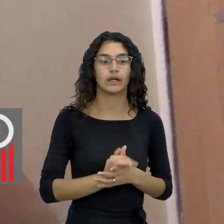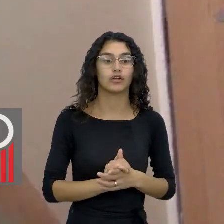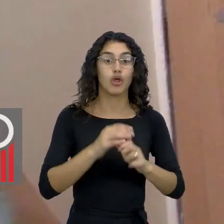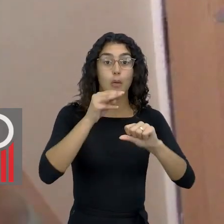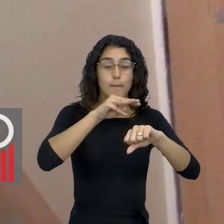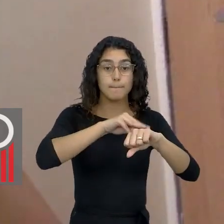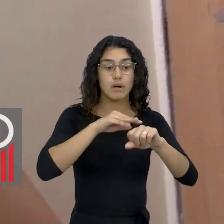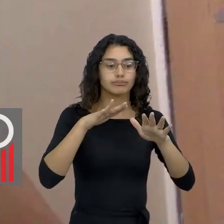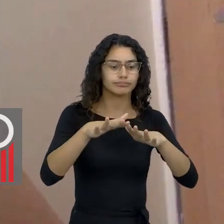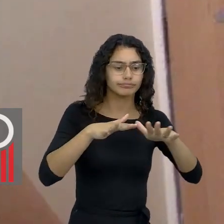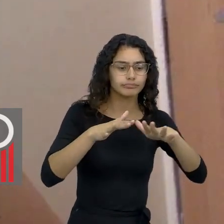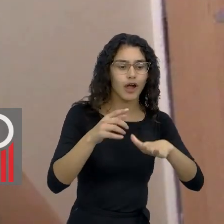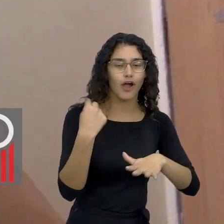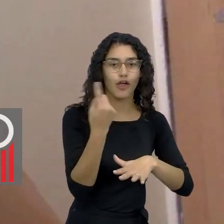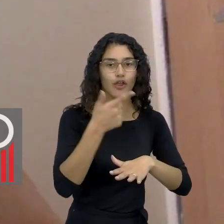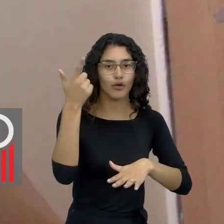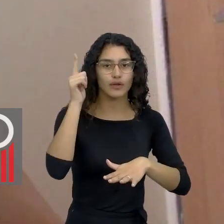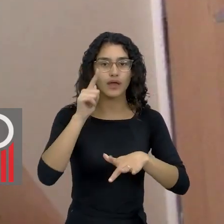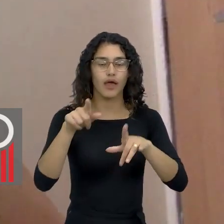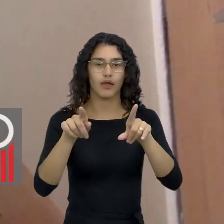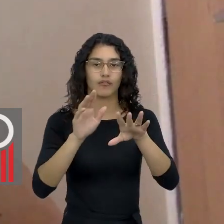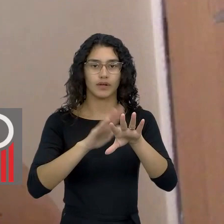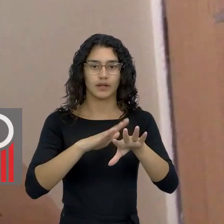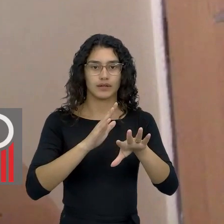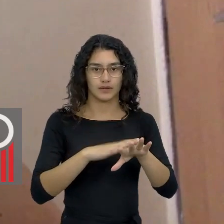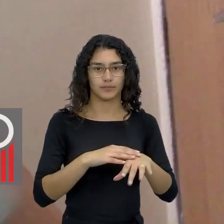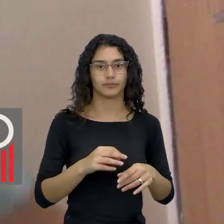Esse é um movimento que a gente consegue